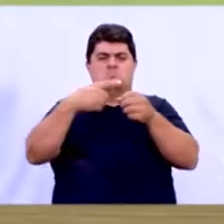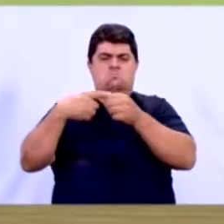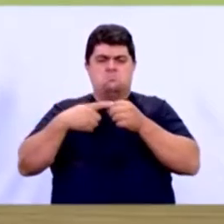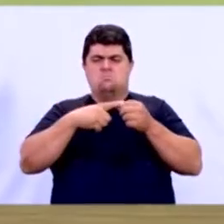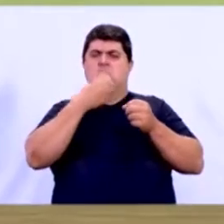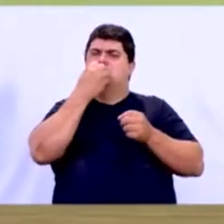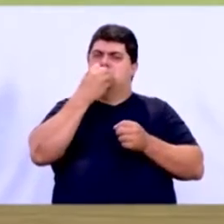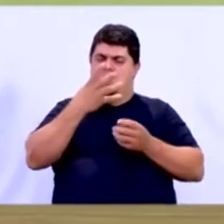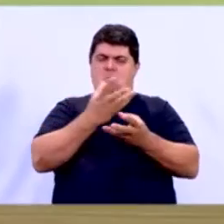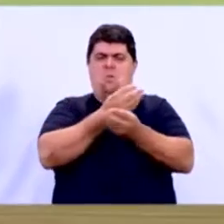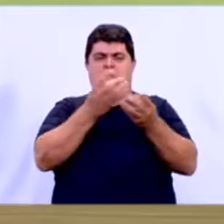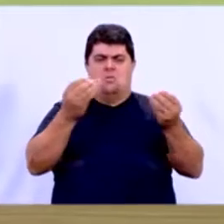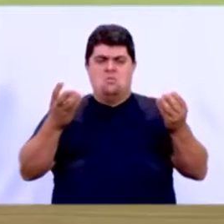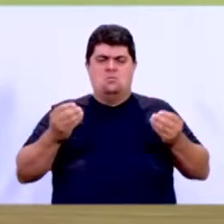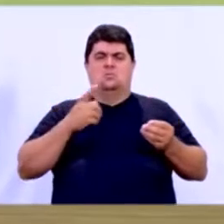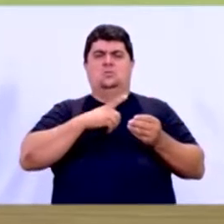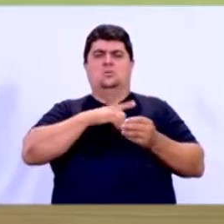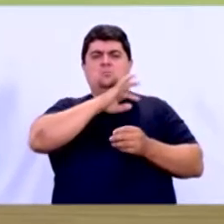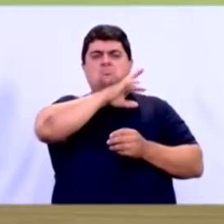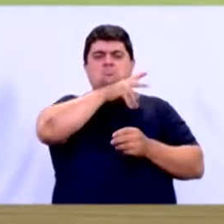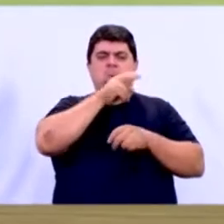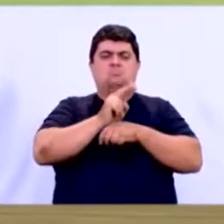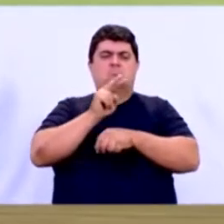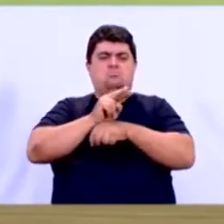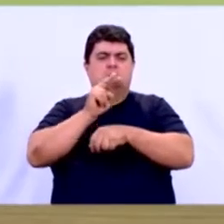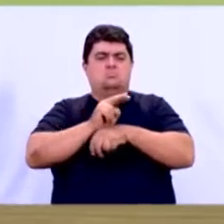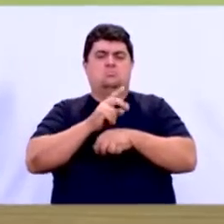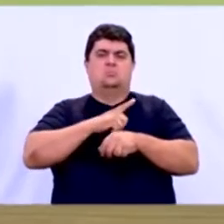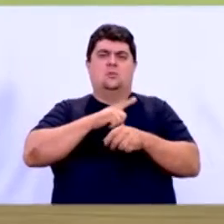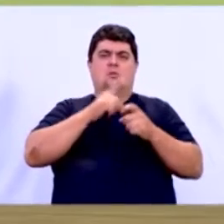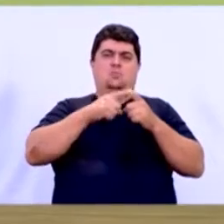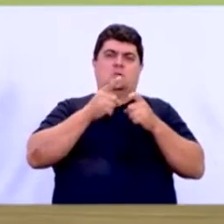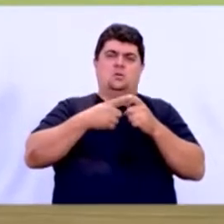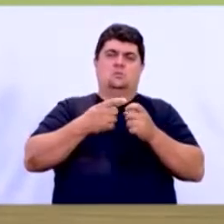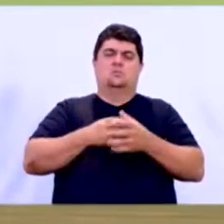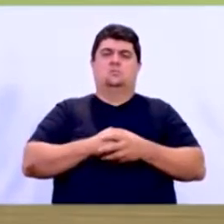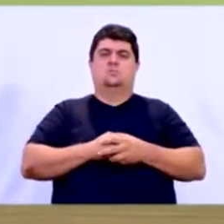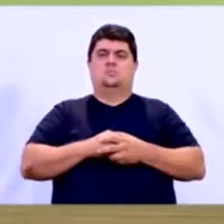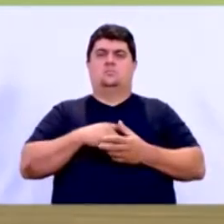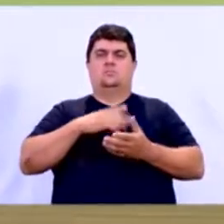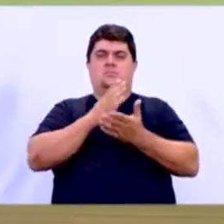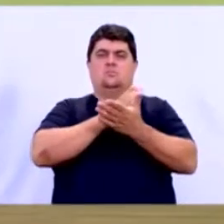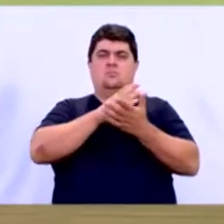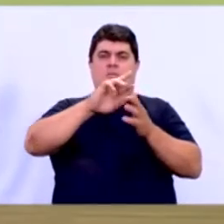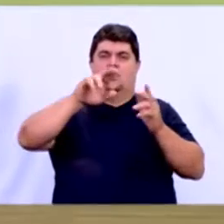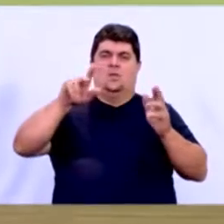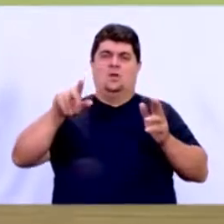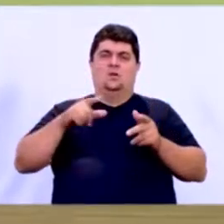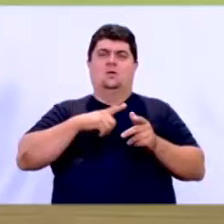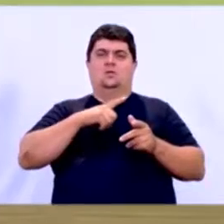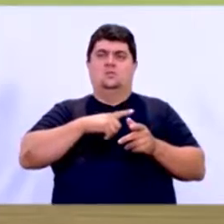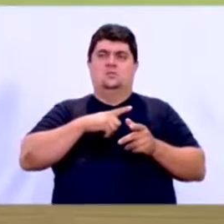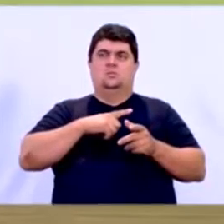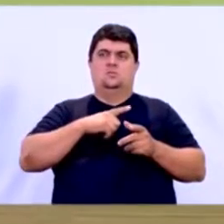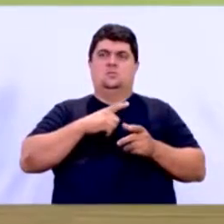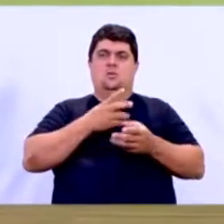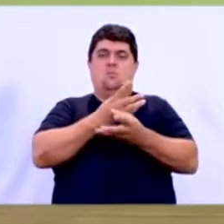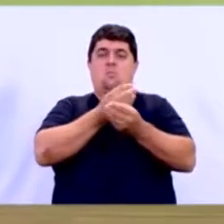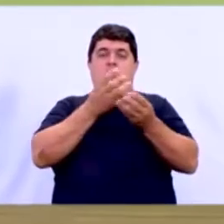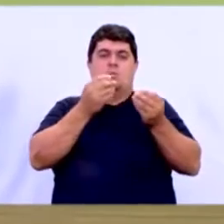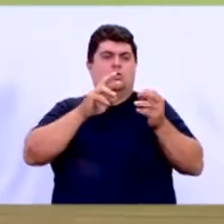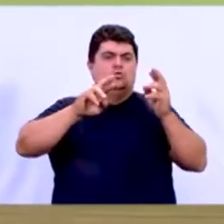tem essa questão bastante desenvolvida. Enfim, mais algumas postagens, mas a gente vê que tem uma gama